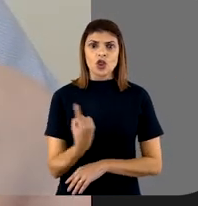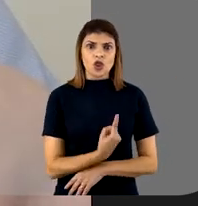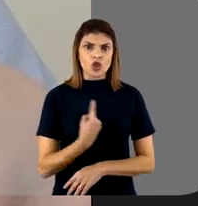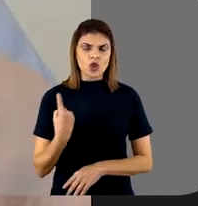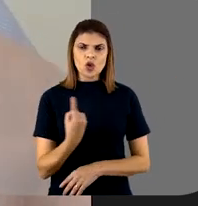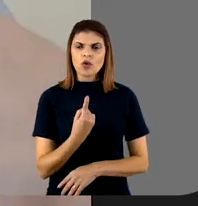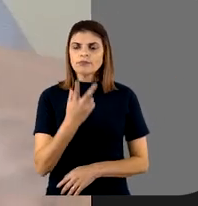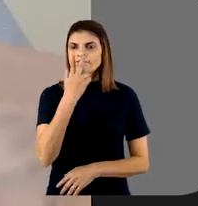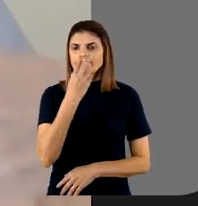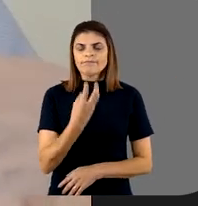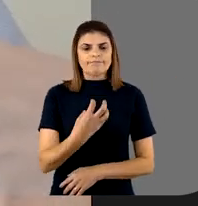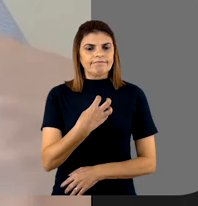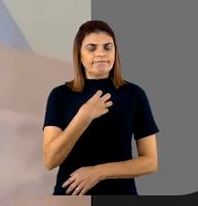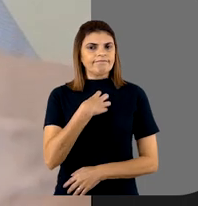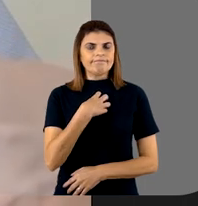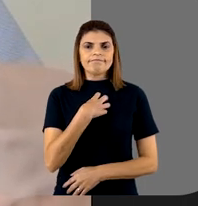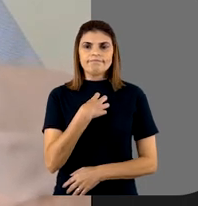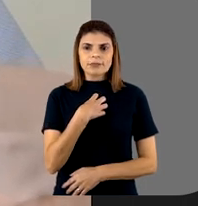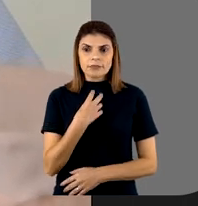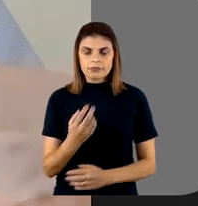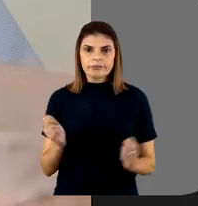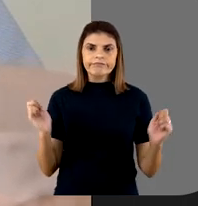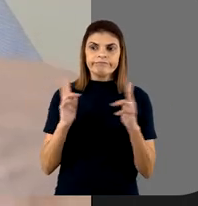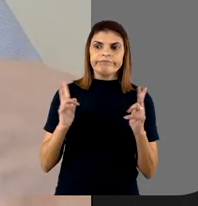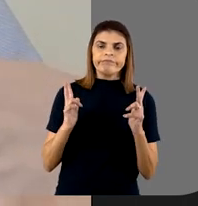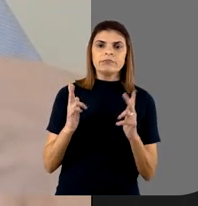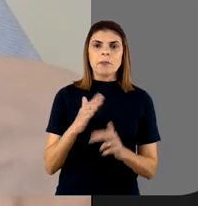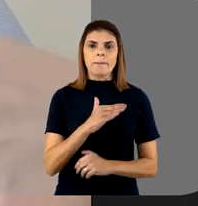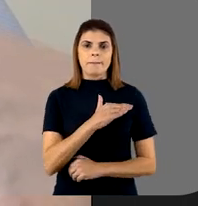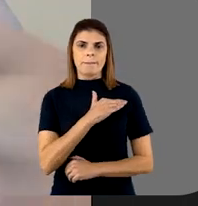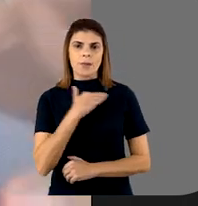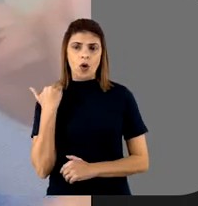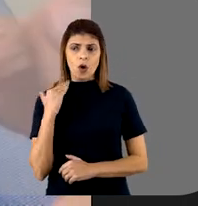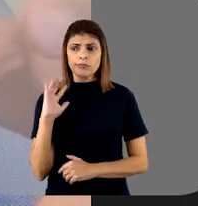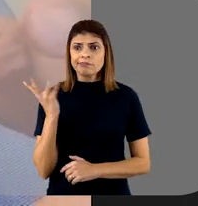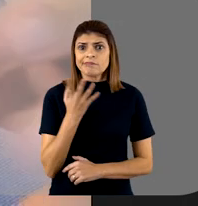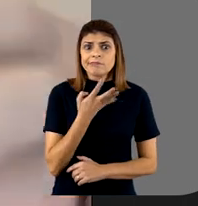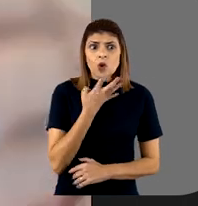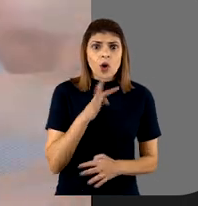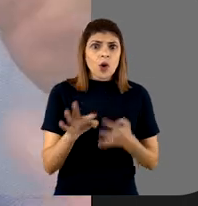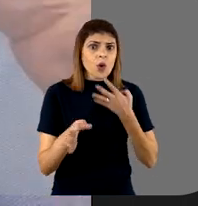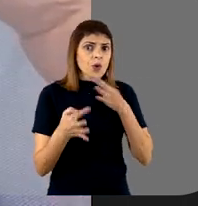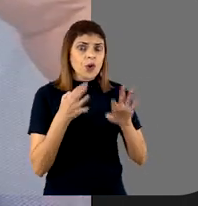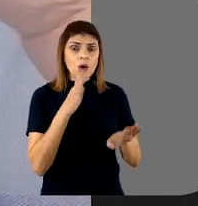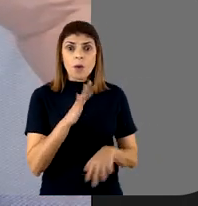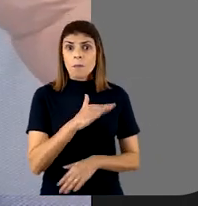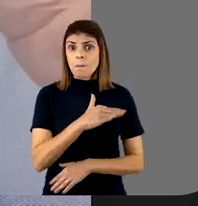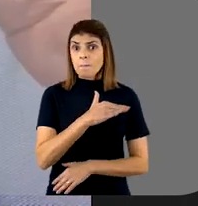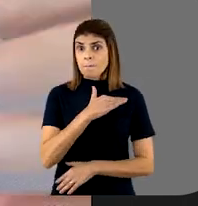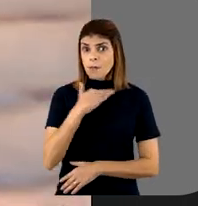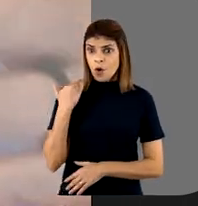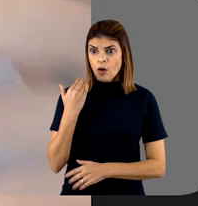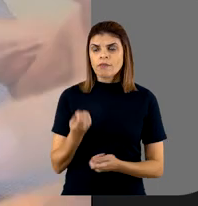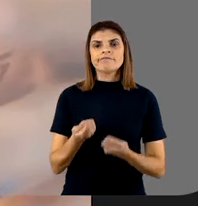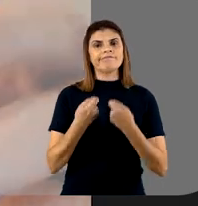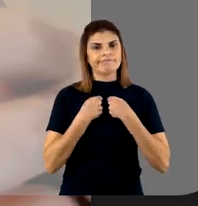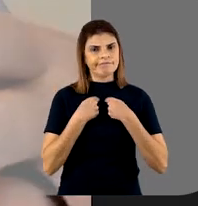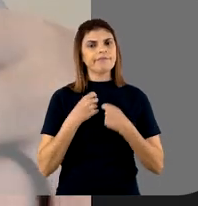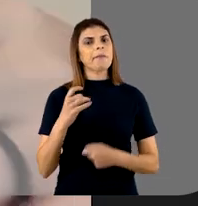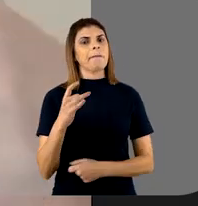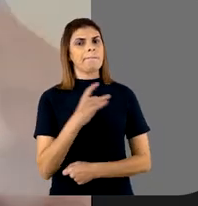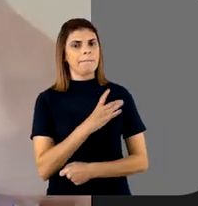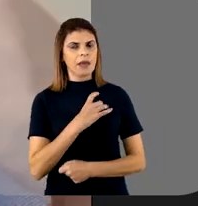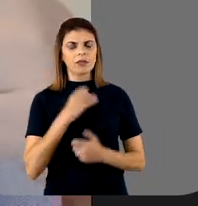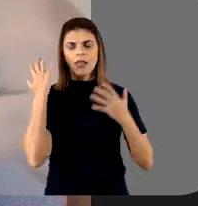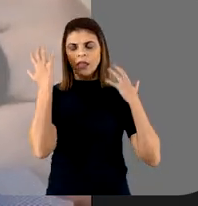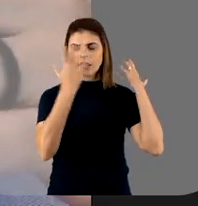Todos nós somos colocados diante da morte, né? E como todo desconhecido, né? A morte nos causa medo e